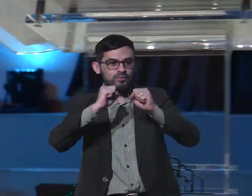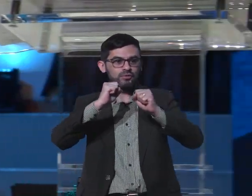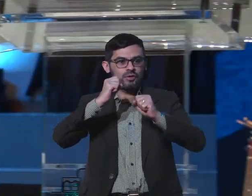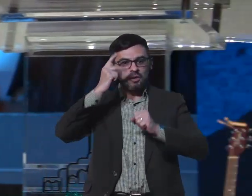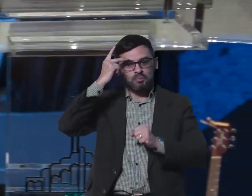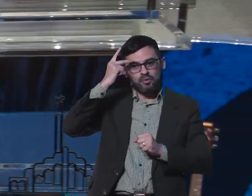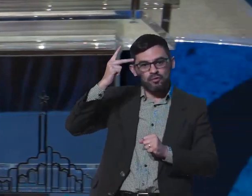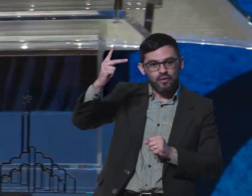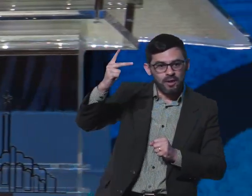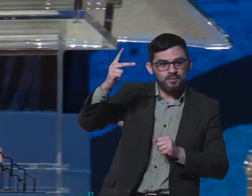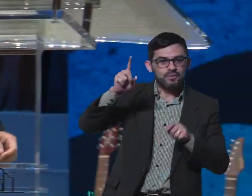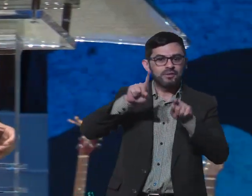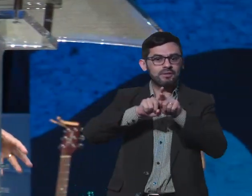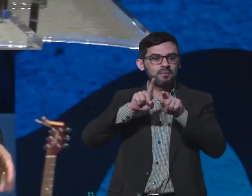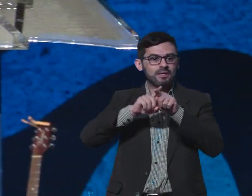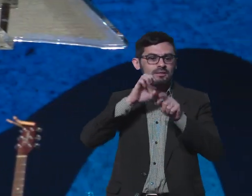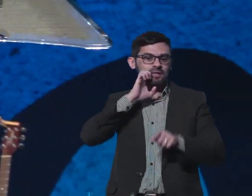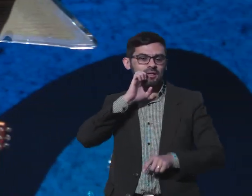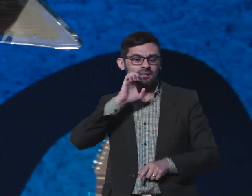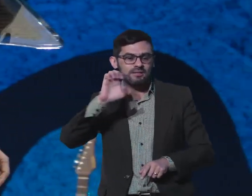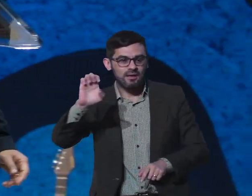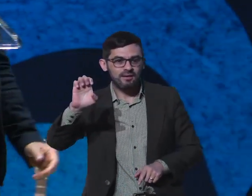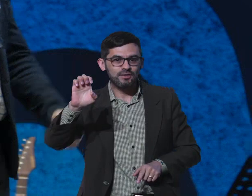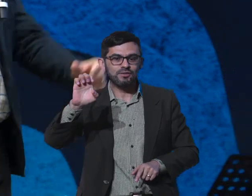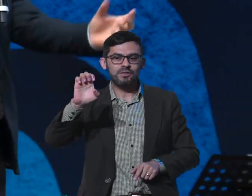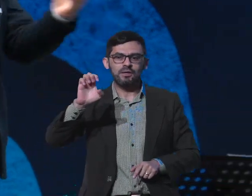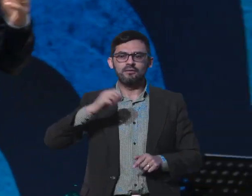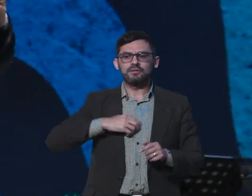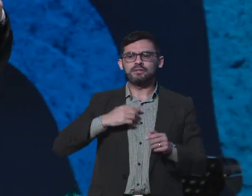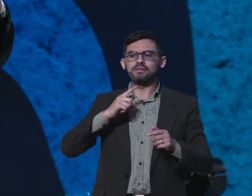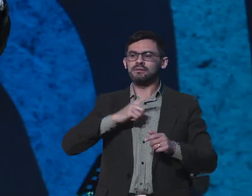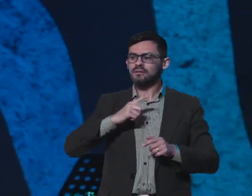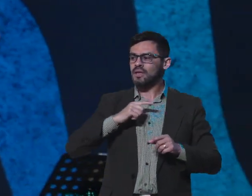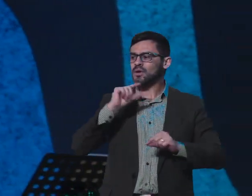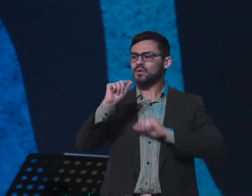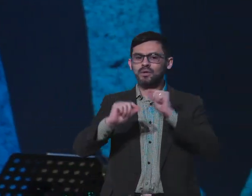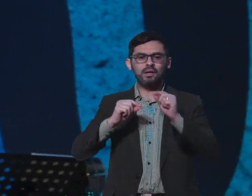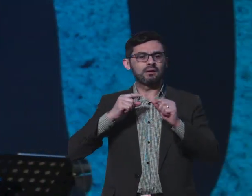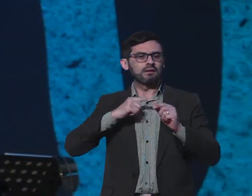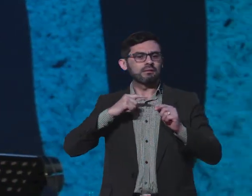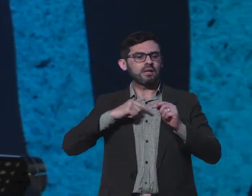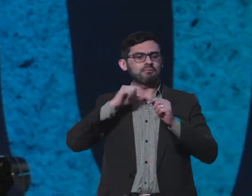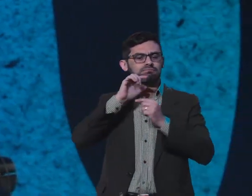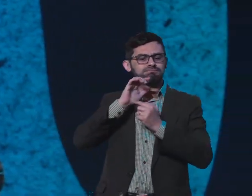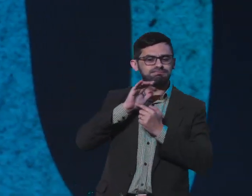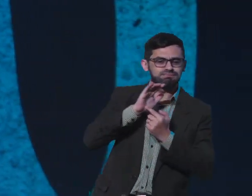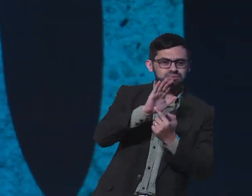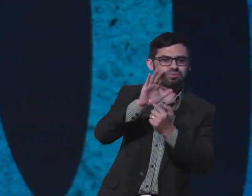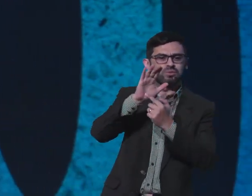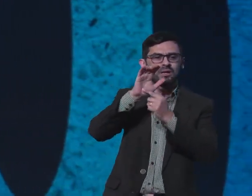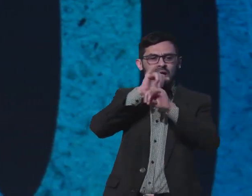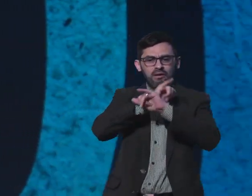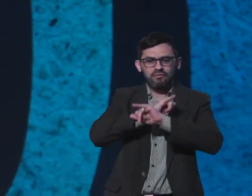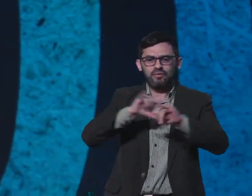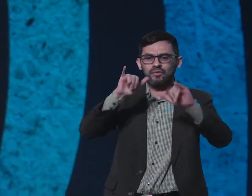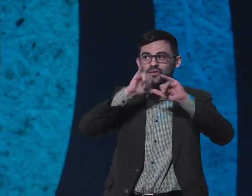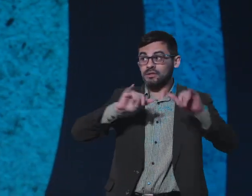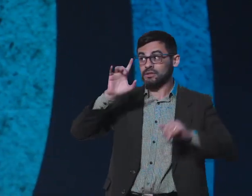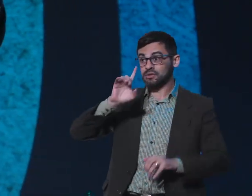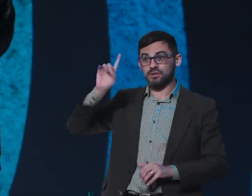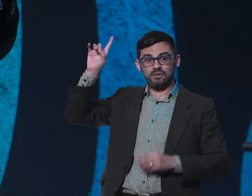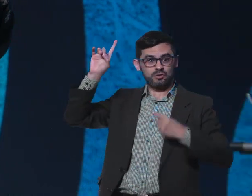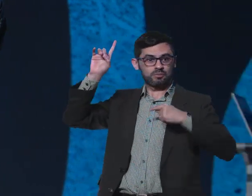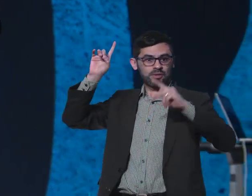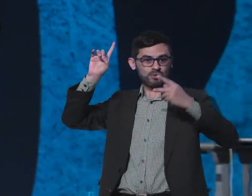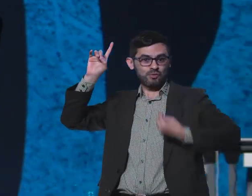de Provérbios, o livro de Eclesiastes. Você vai ter ali recados de Deus para a sua vida que são